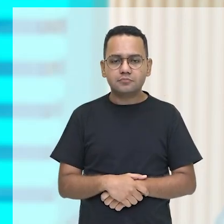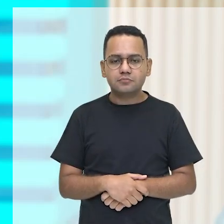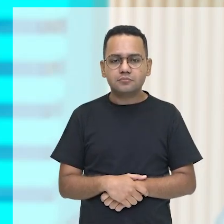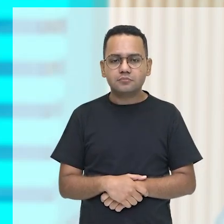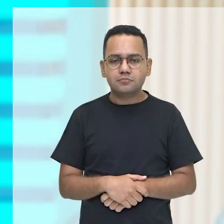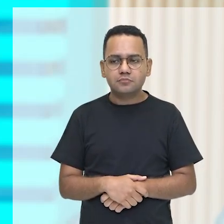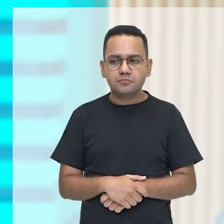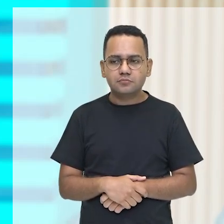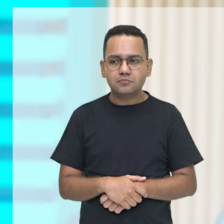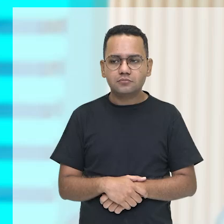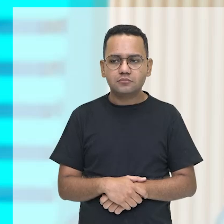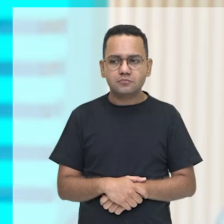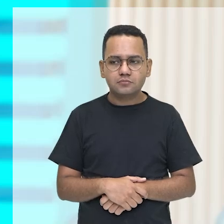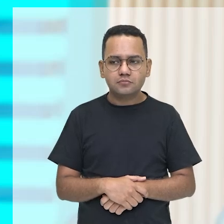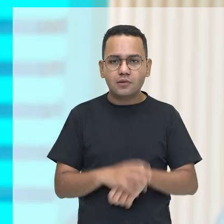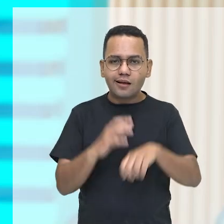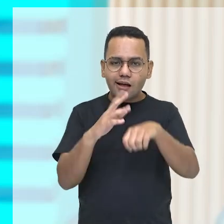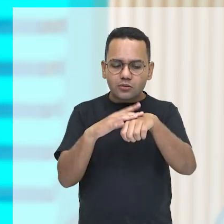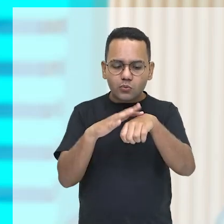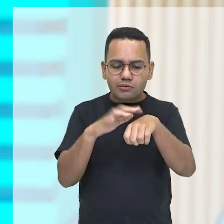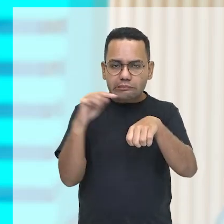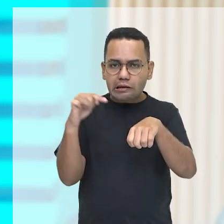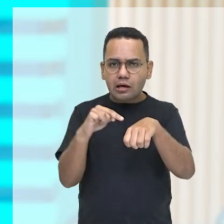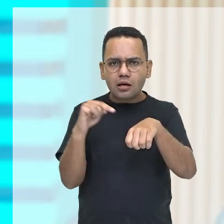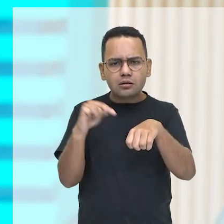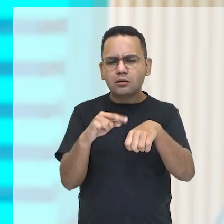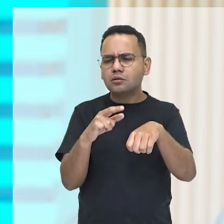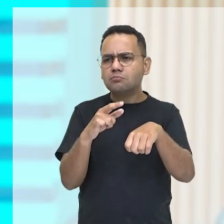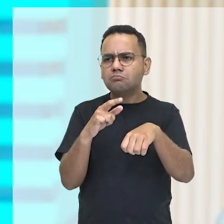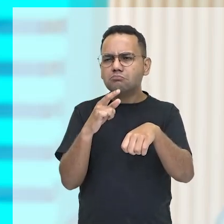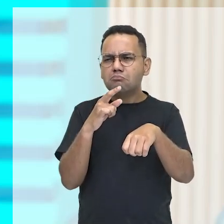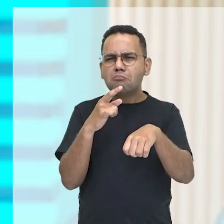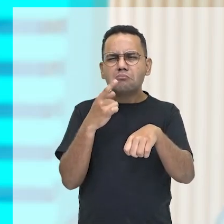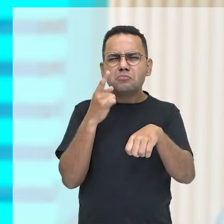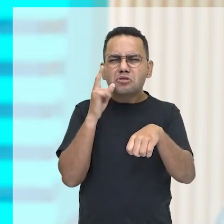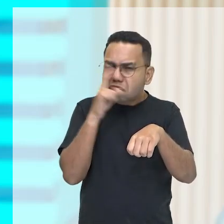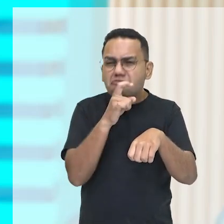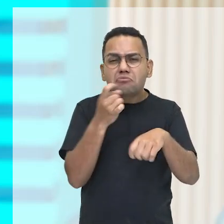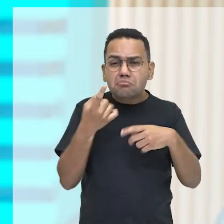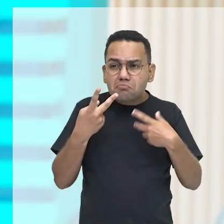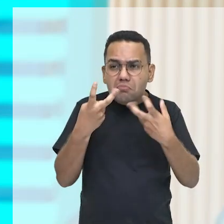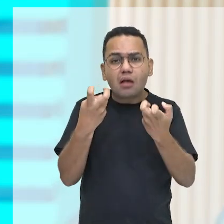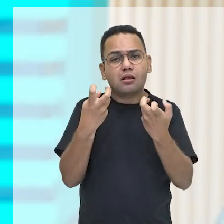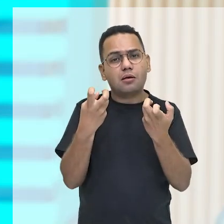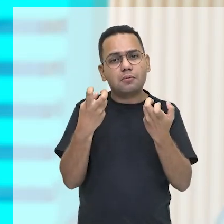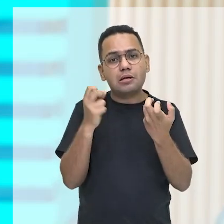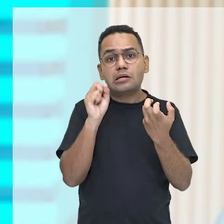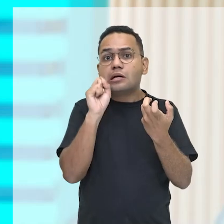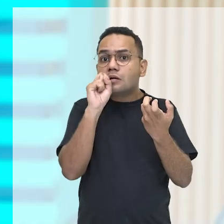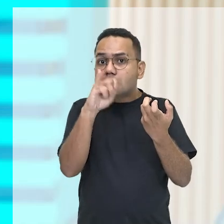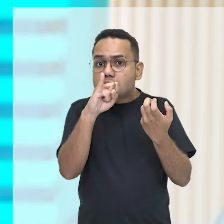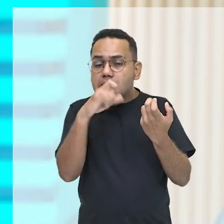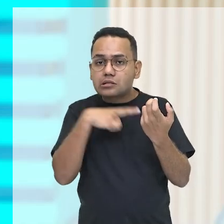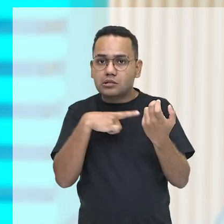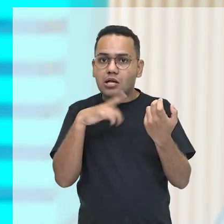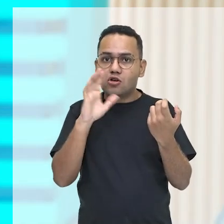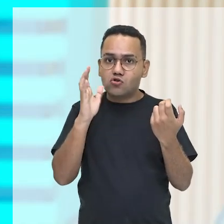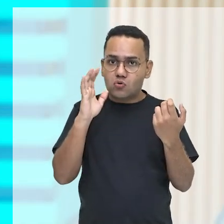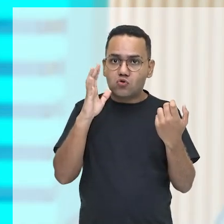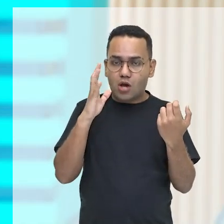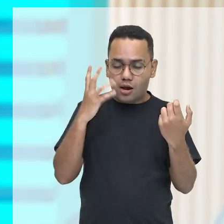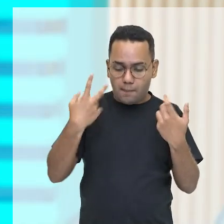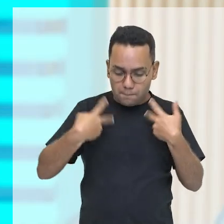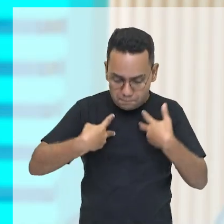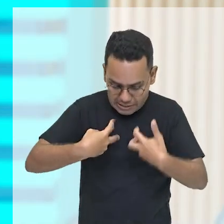assim muito silencioso. Ela, quando aparecem os sintomas, é porque o negócio realmente já está